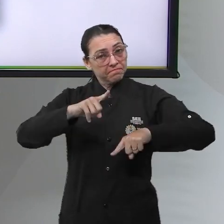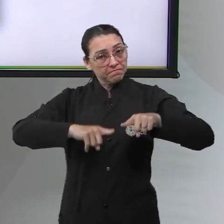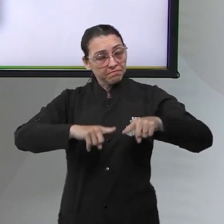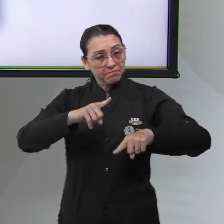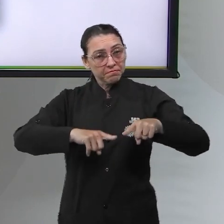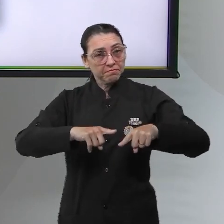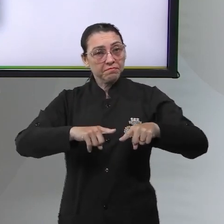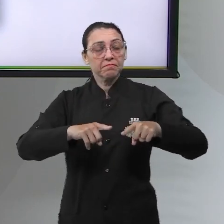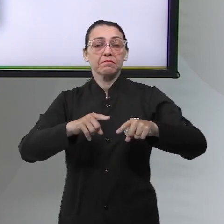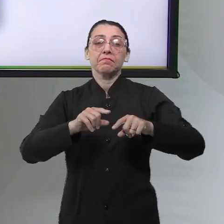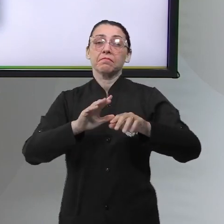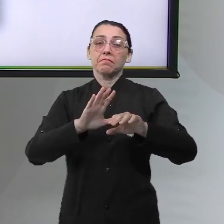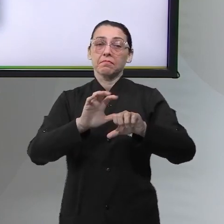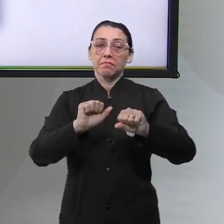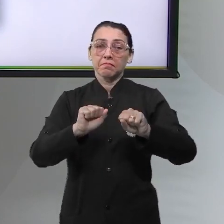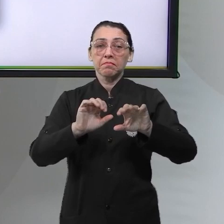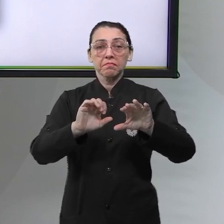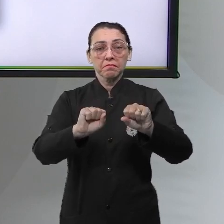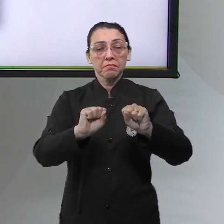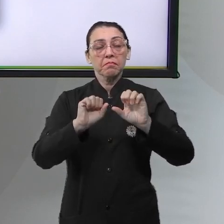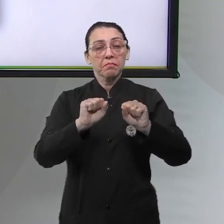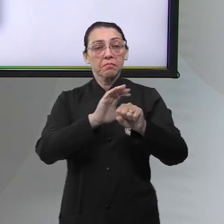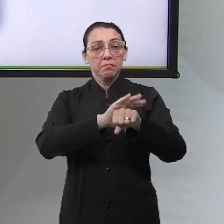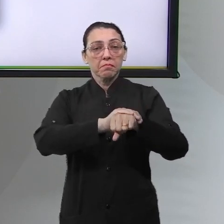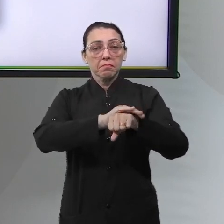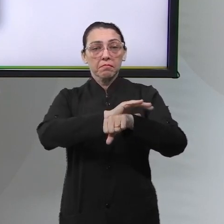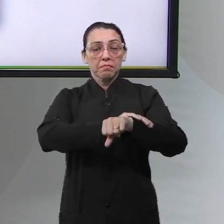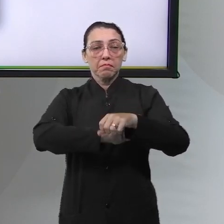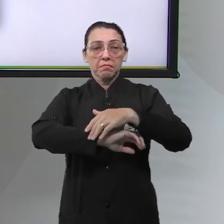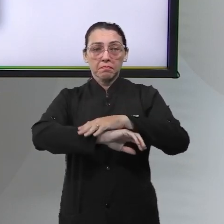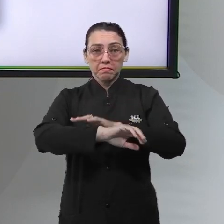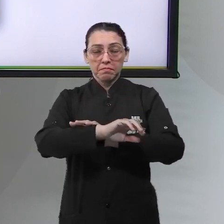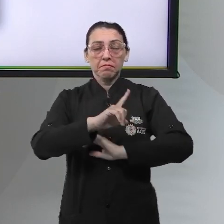algo palpável, é algo que tem a sua